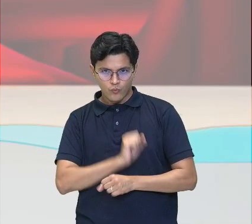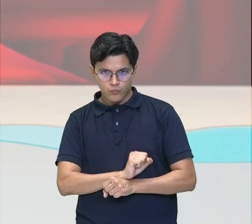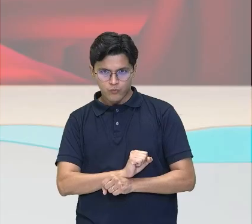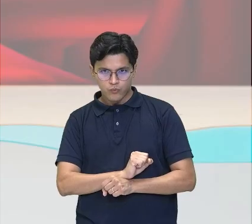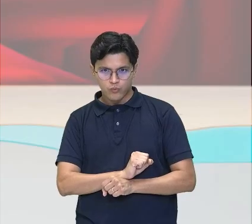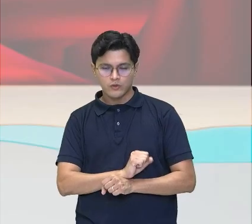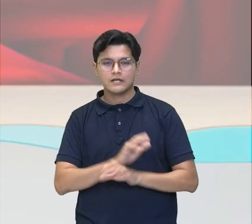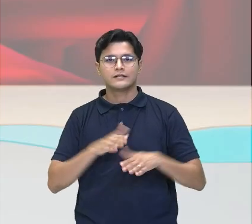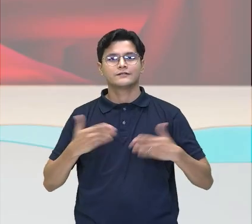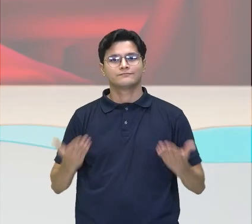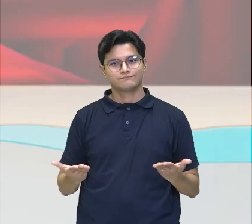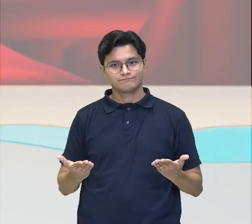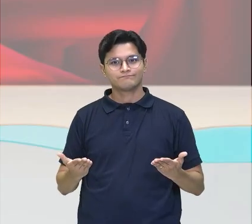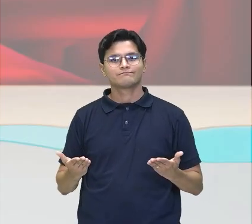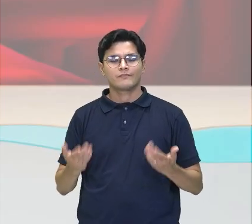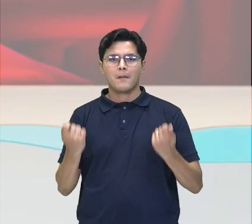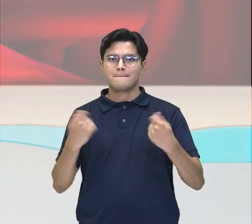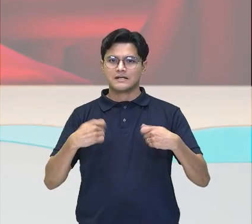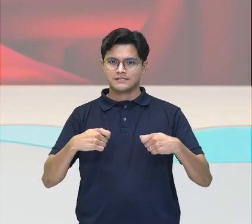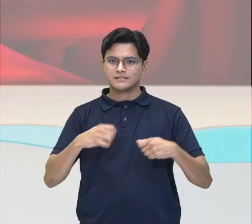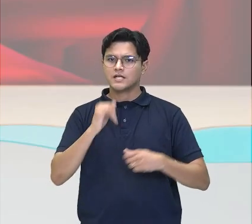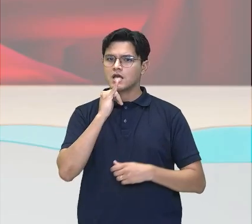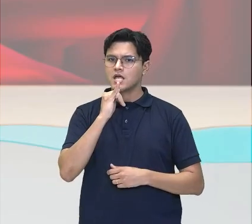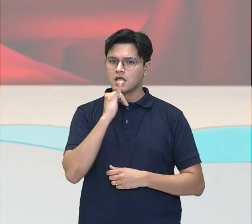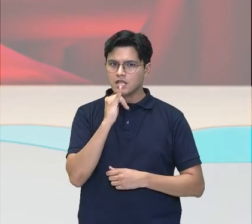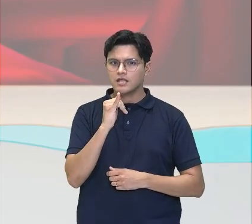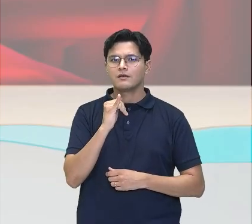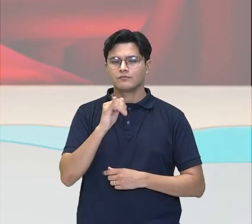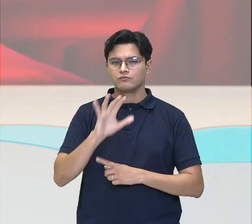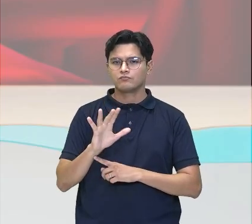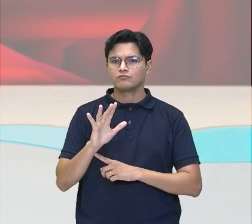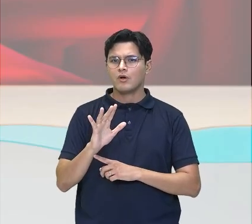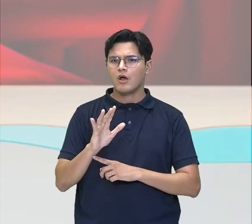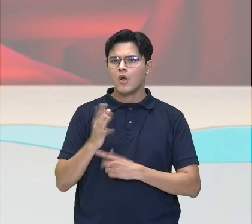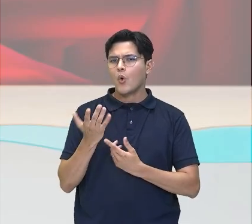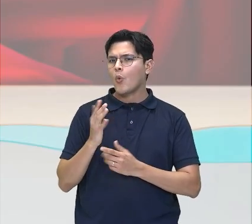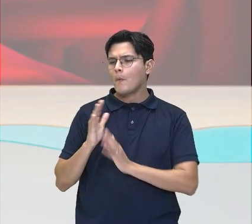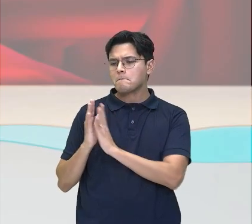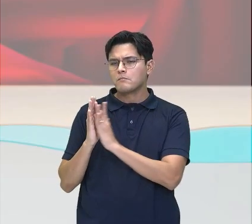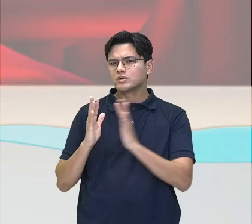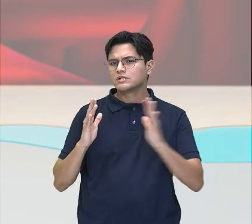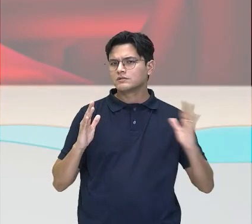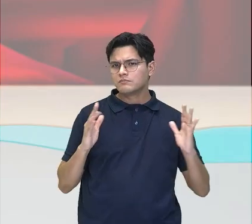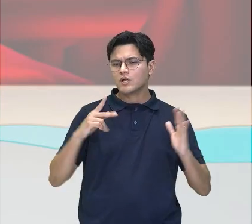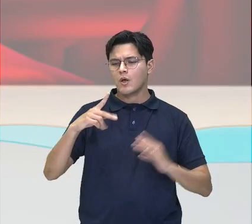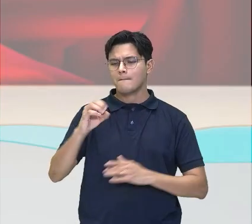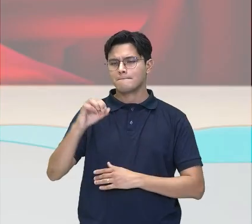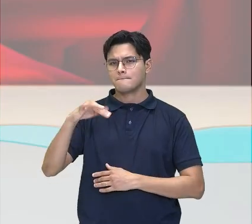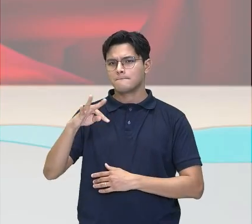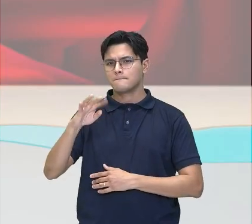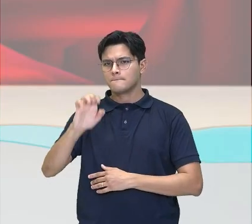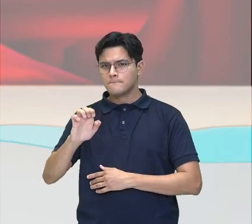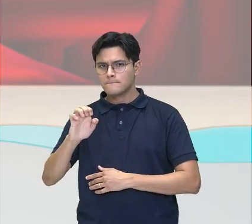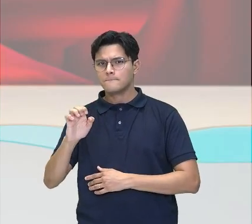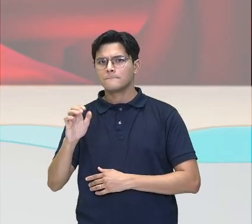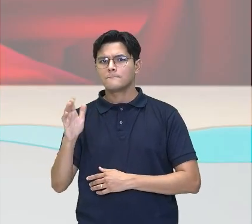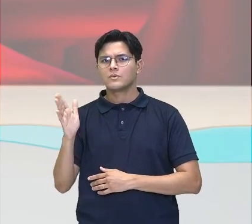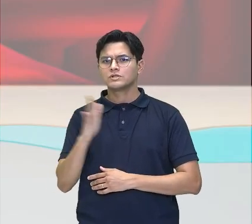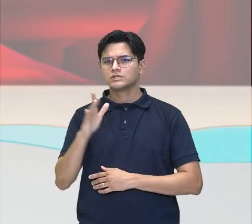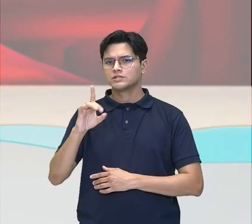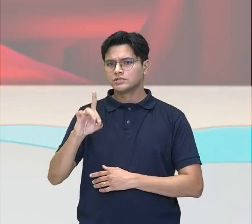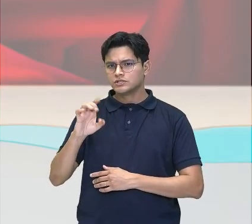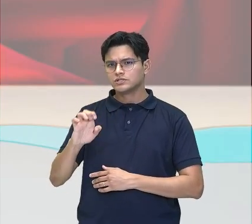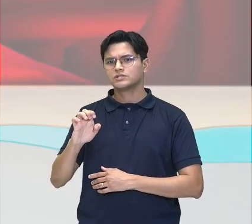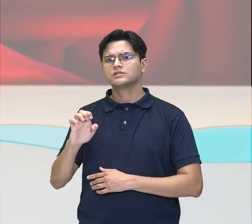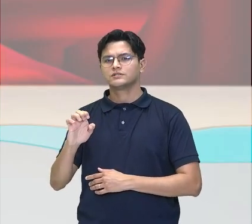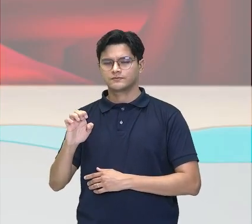sendo necessário ali procedimentos como a ponte de Safena, não sei se vocês já ouviram falar, mas ela é justamente um pedacinho de vaso que é colocado onde o